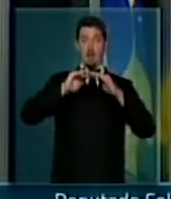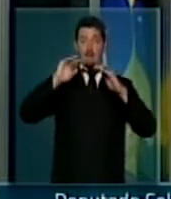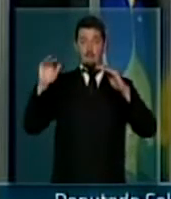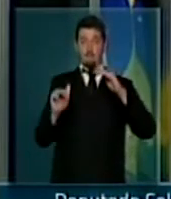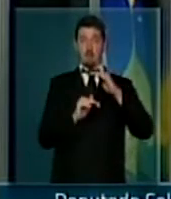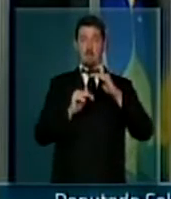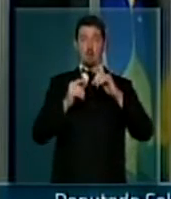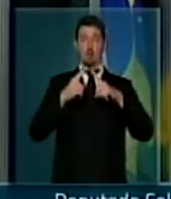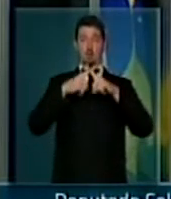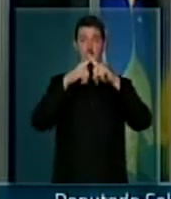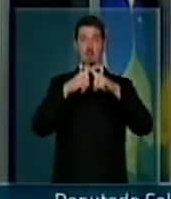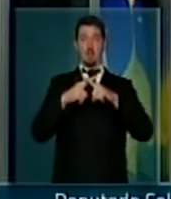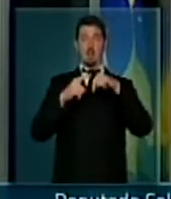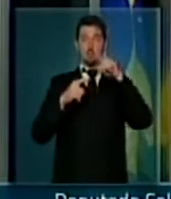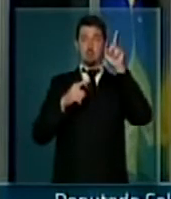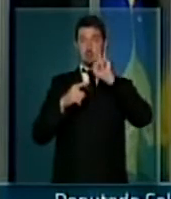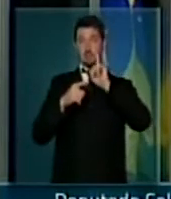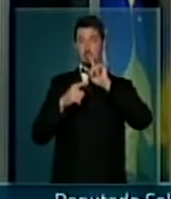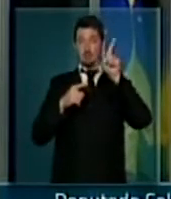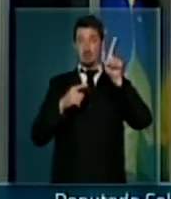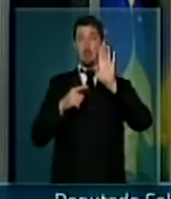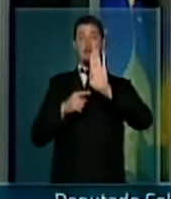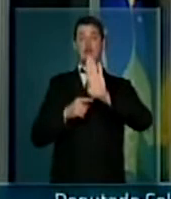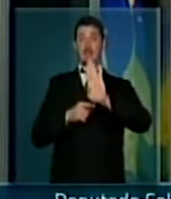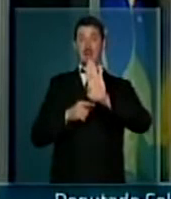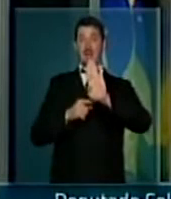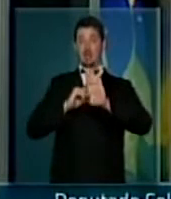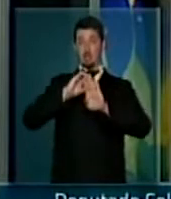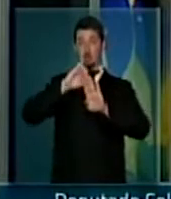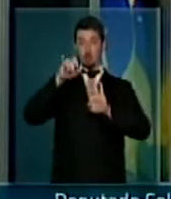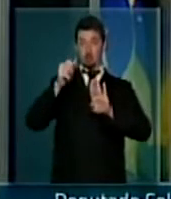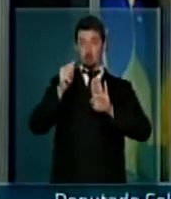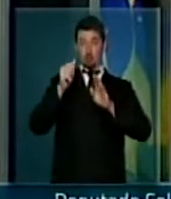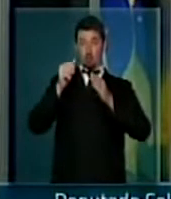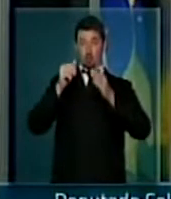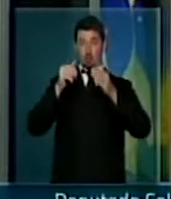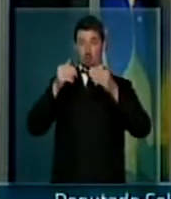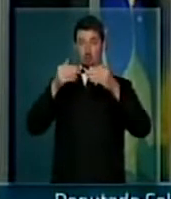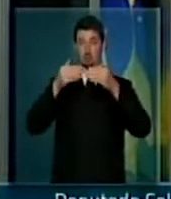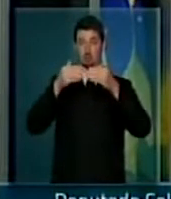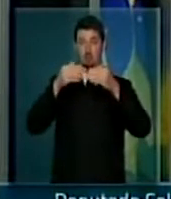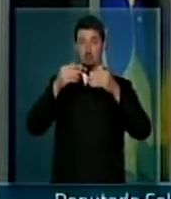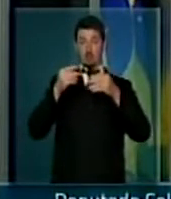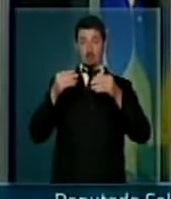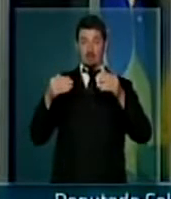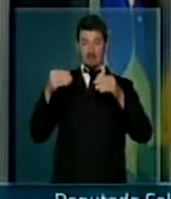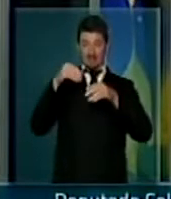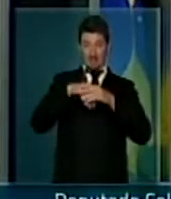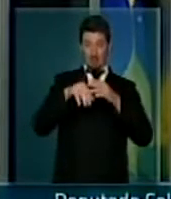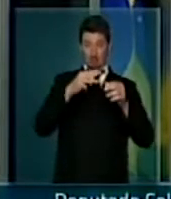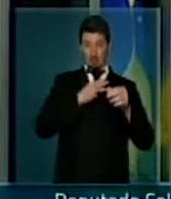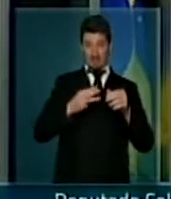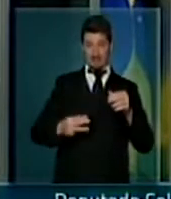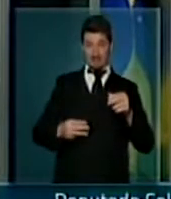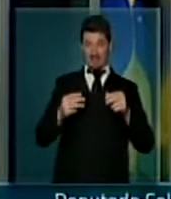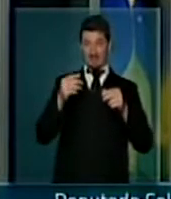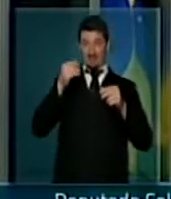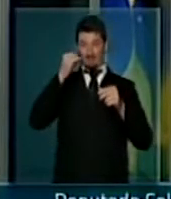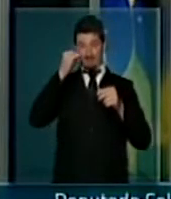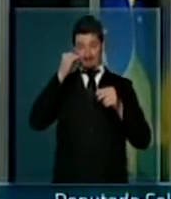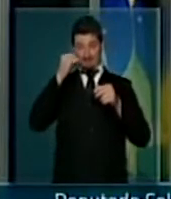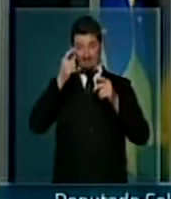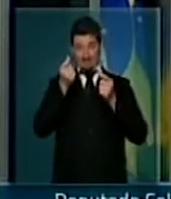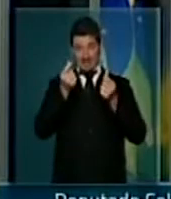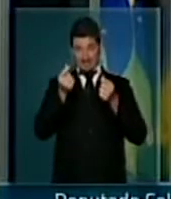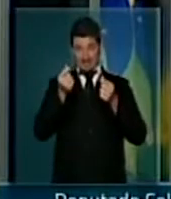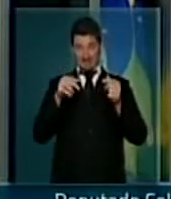ao concorrente americano. Porém, quando a soja atravessa a porteira da fazenda e é transportada até o